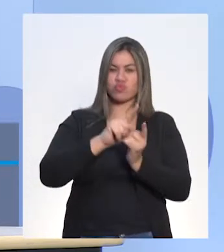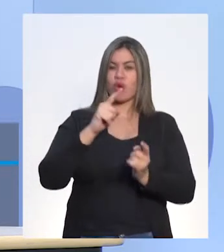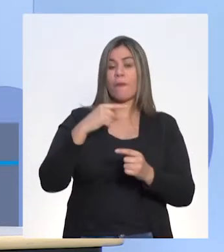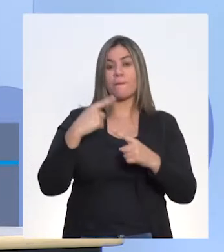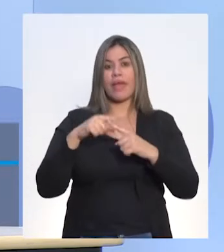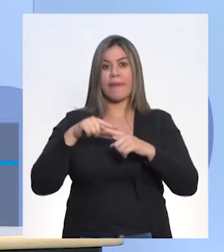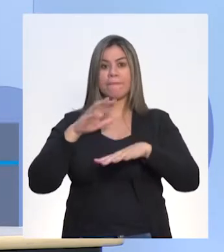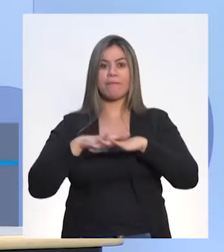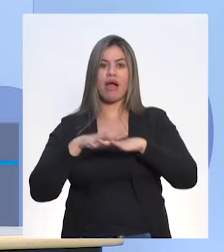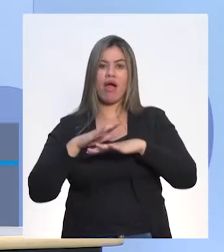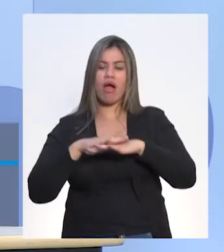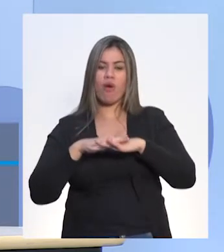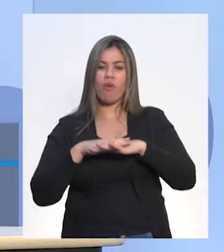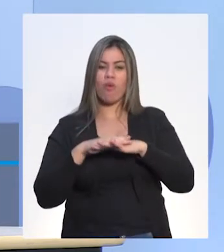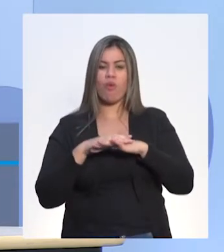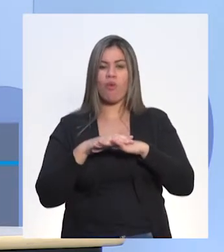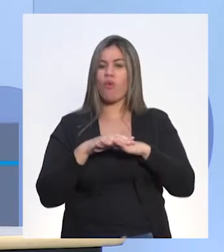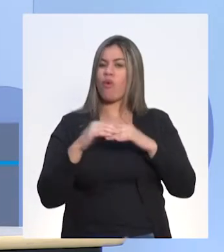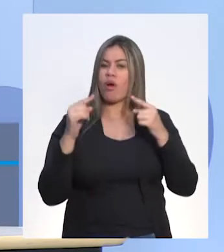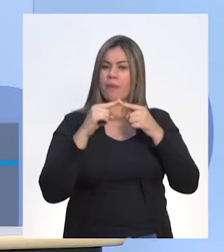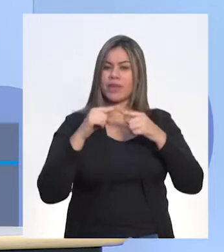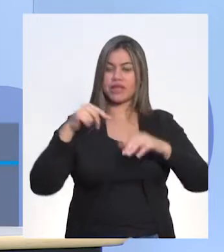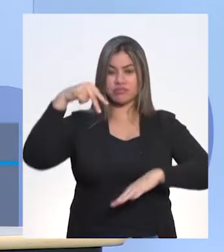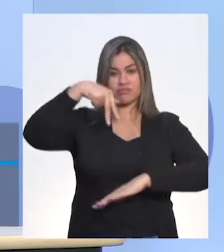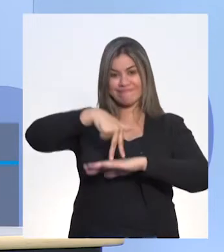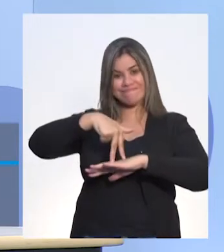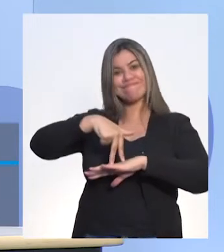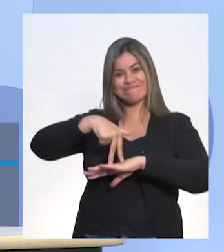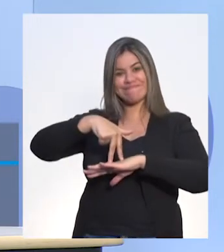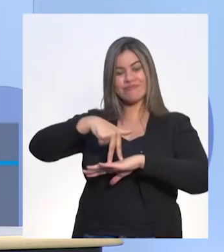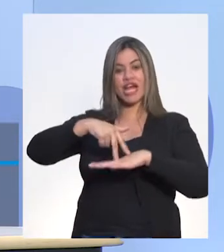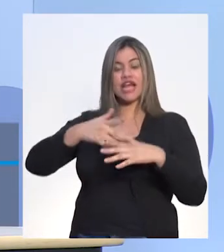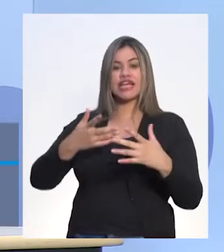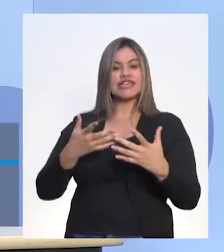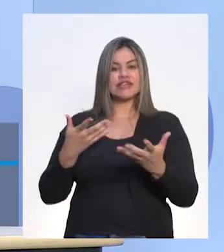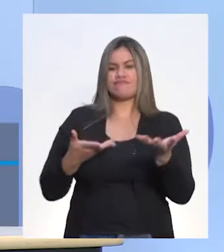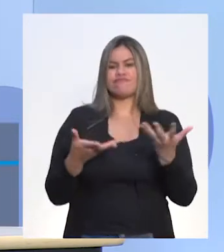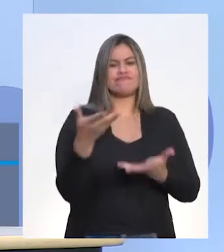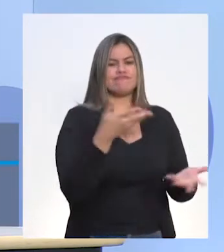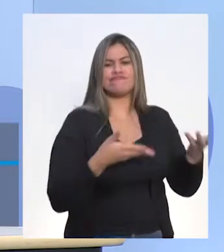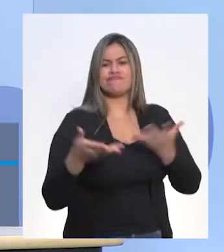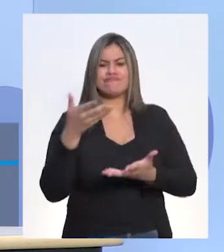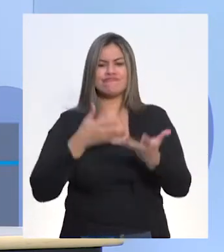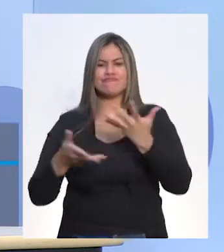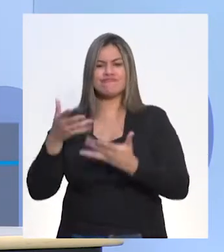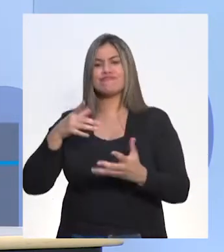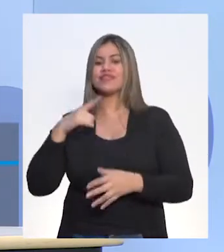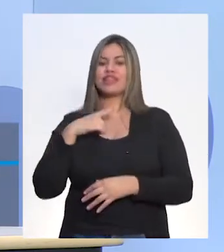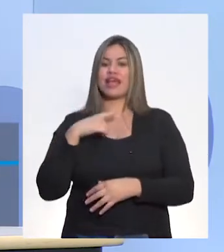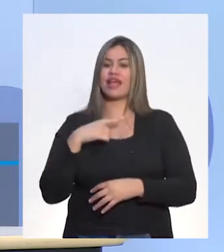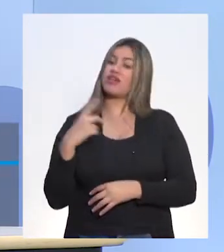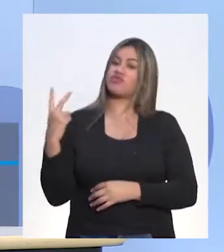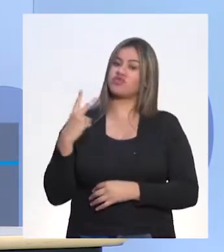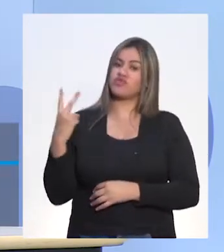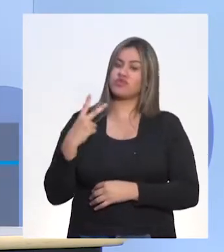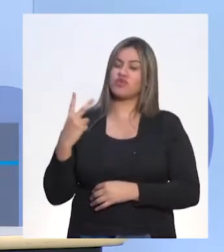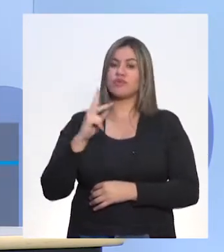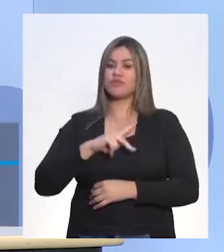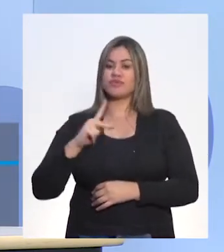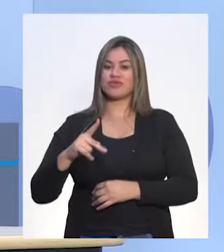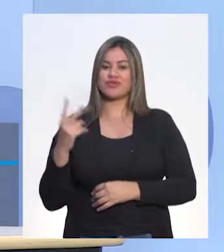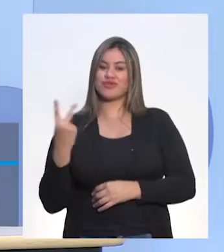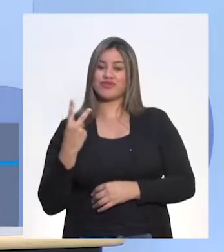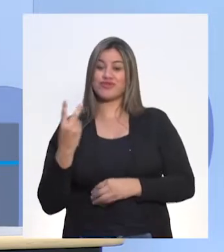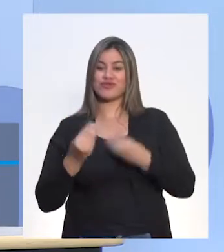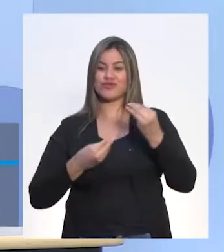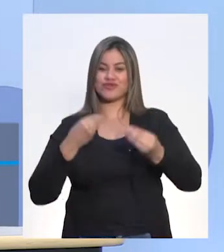ações geralmente se passam no palco, e é muito dinâmico. Então, eu e a professora hoje vamos interpretar